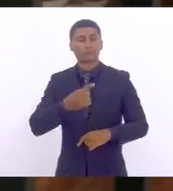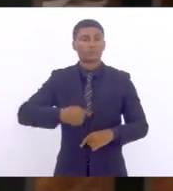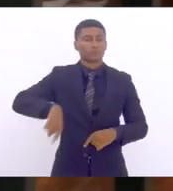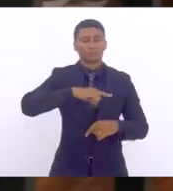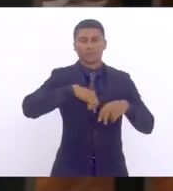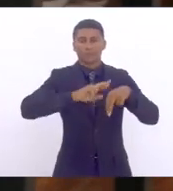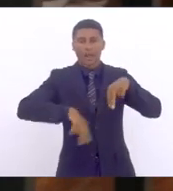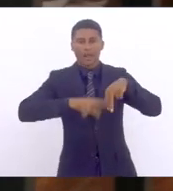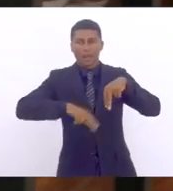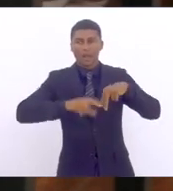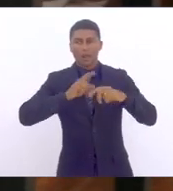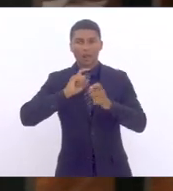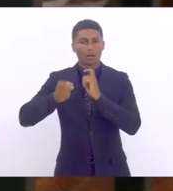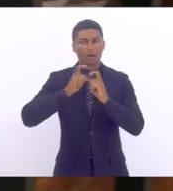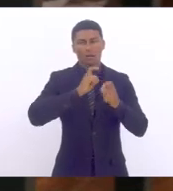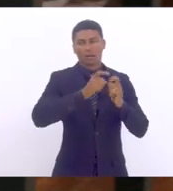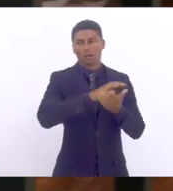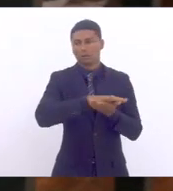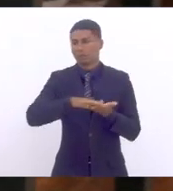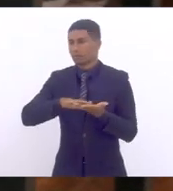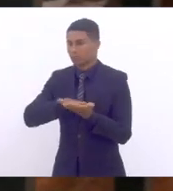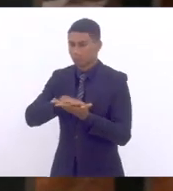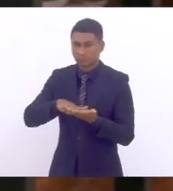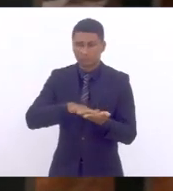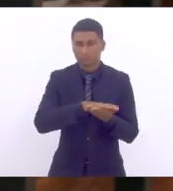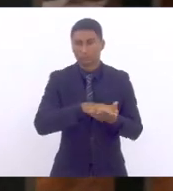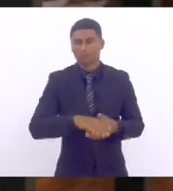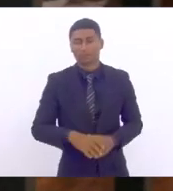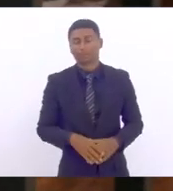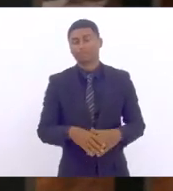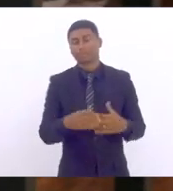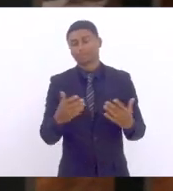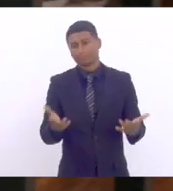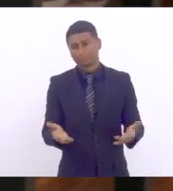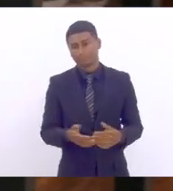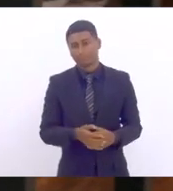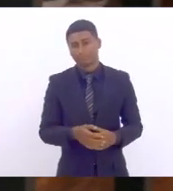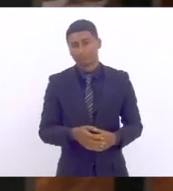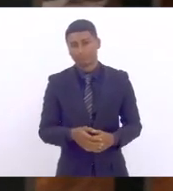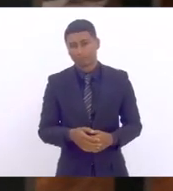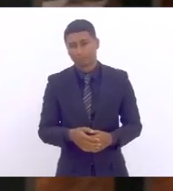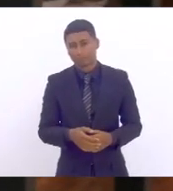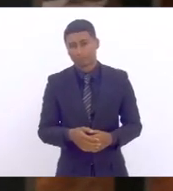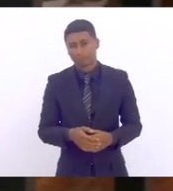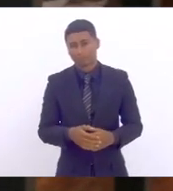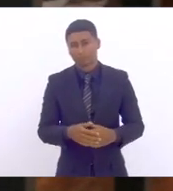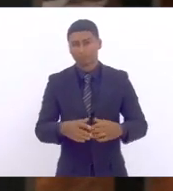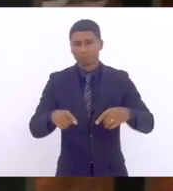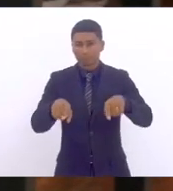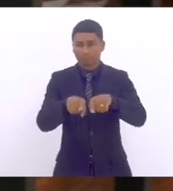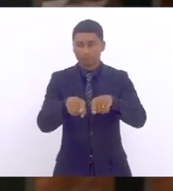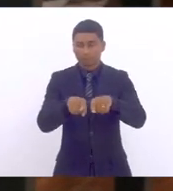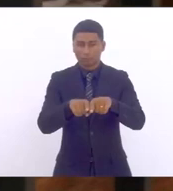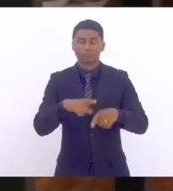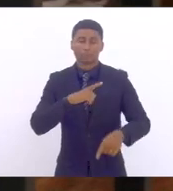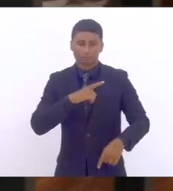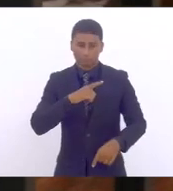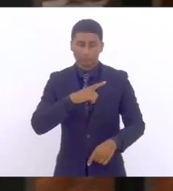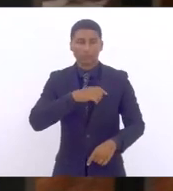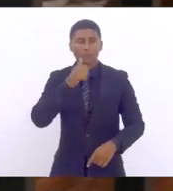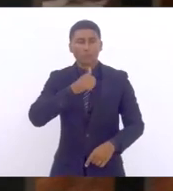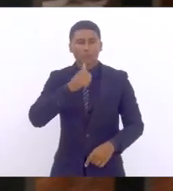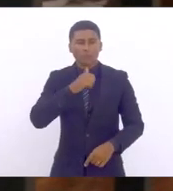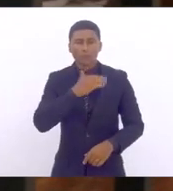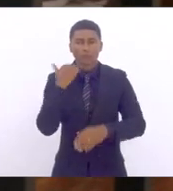gênero nesses espaços, a gente, inclusive, não vai estar evitando os altos índices de feminicídio,